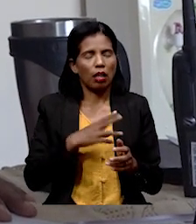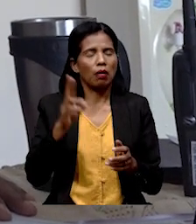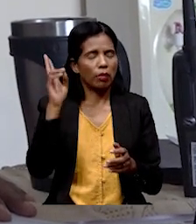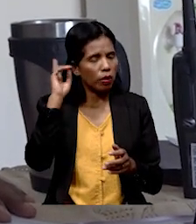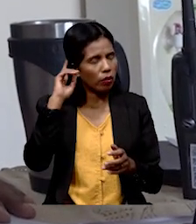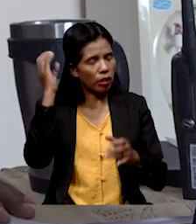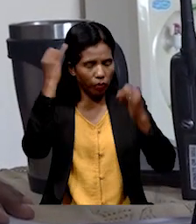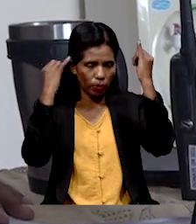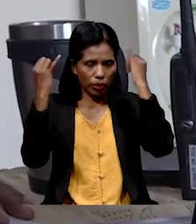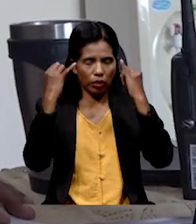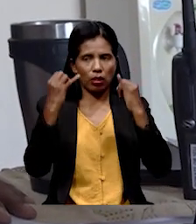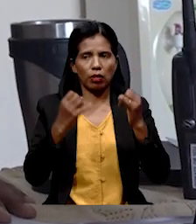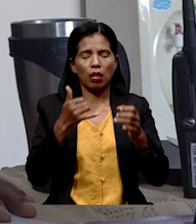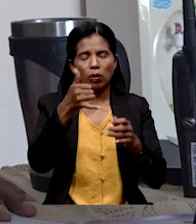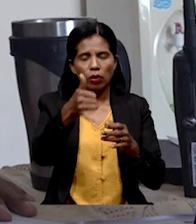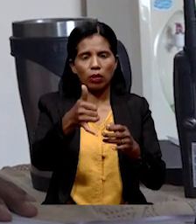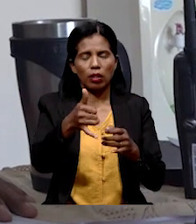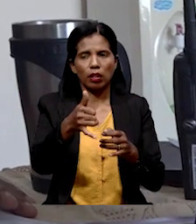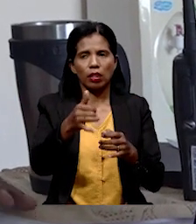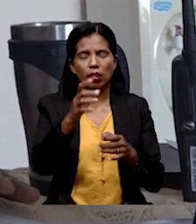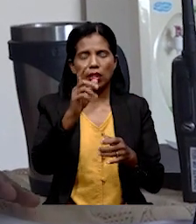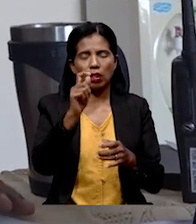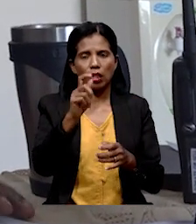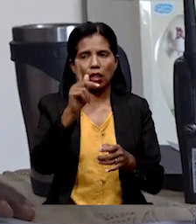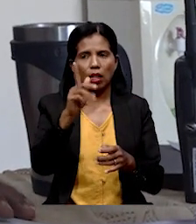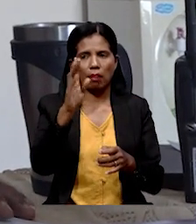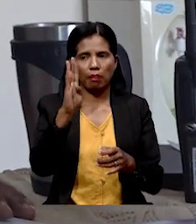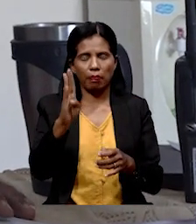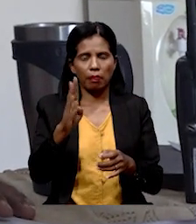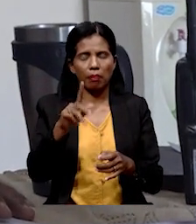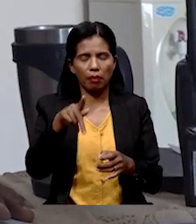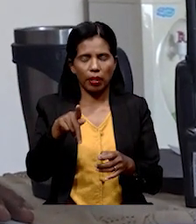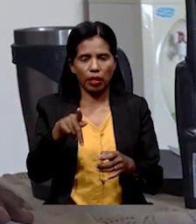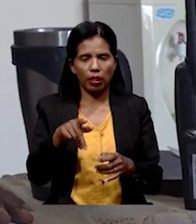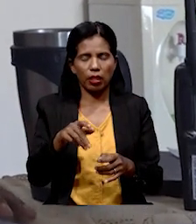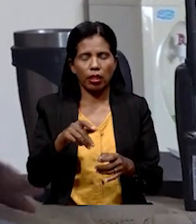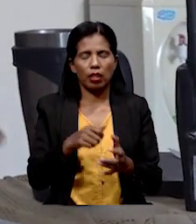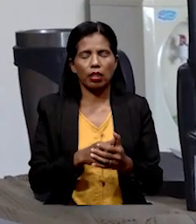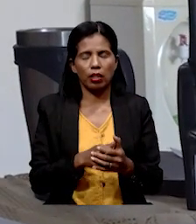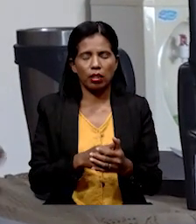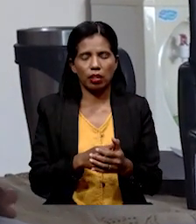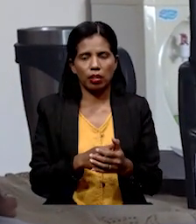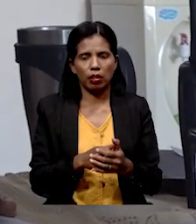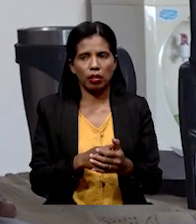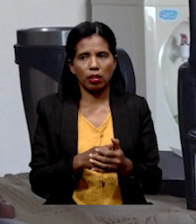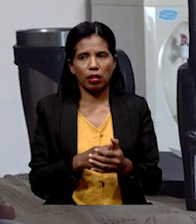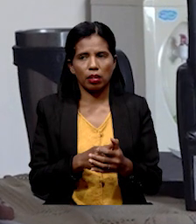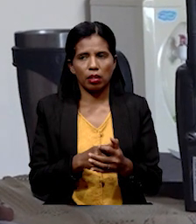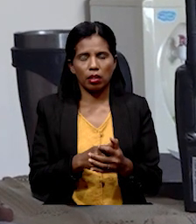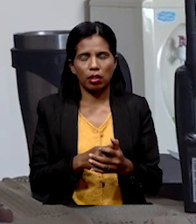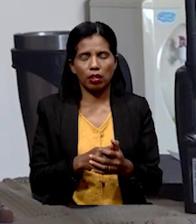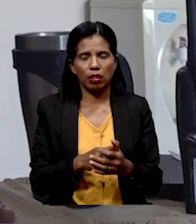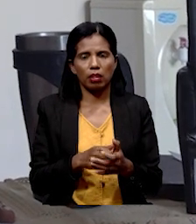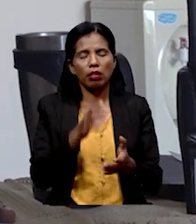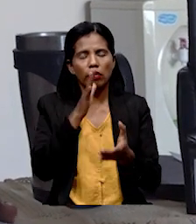Amazonas, lá só não me amito e TKP, minha fé em dia é matar. Mas bem na tua antes de matar, ele é muito tarrado. Ah, tá,